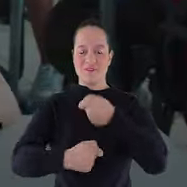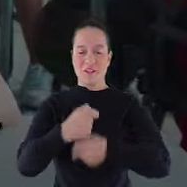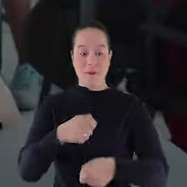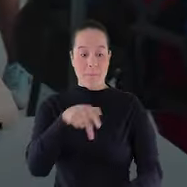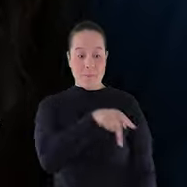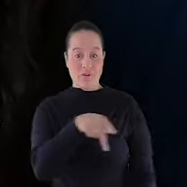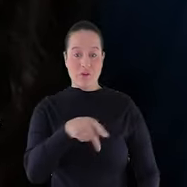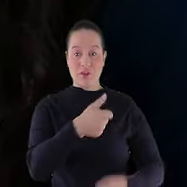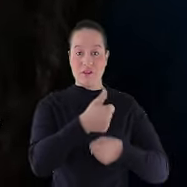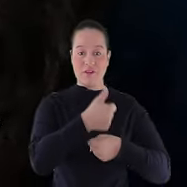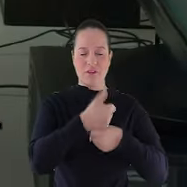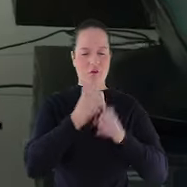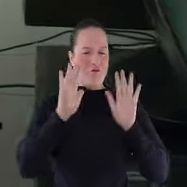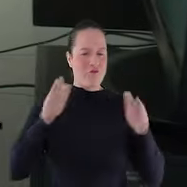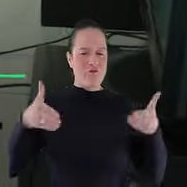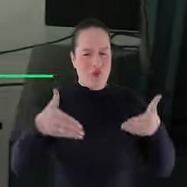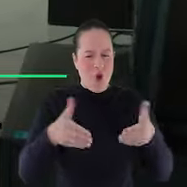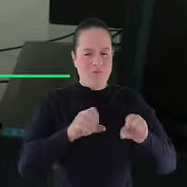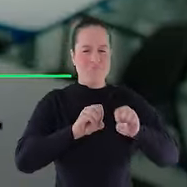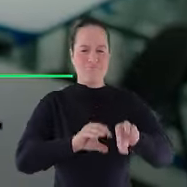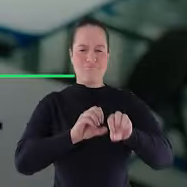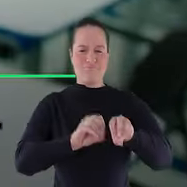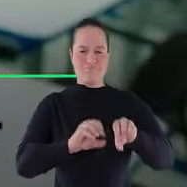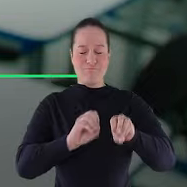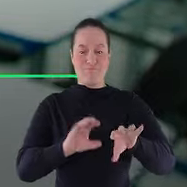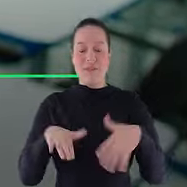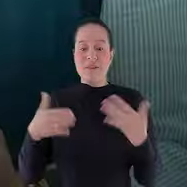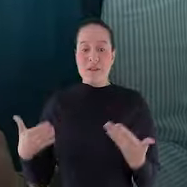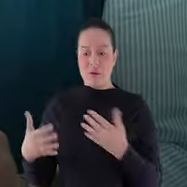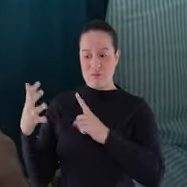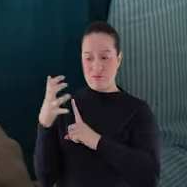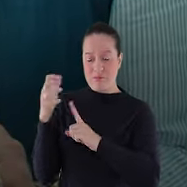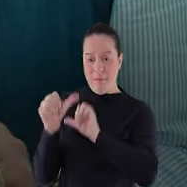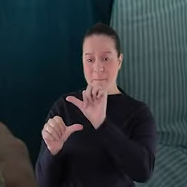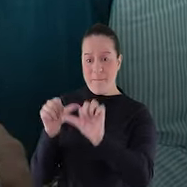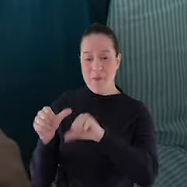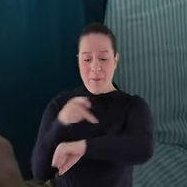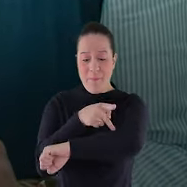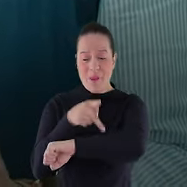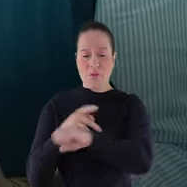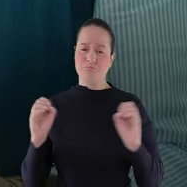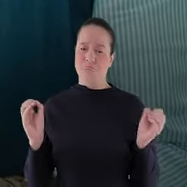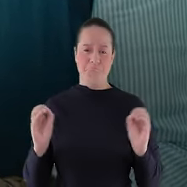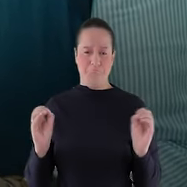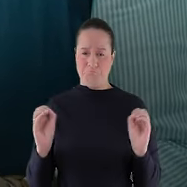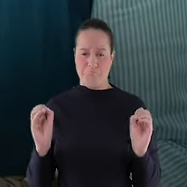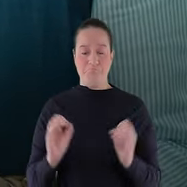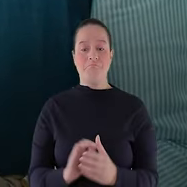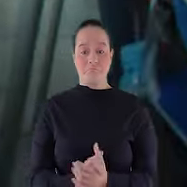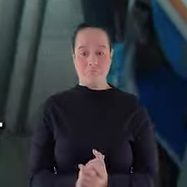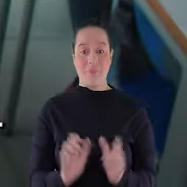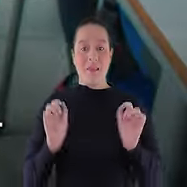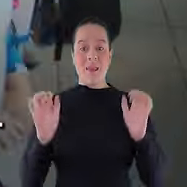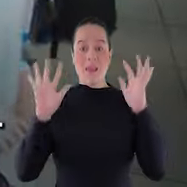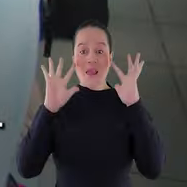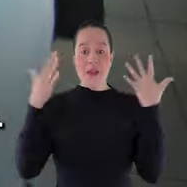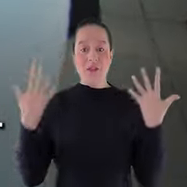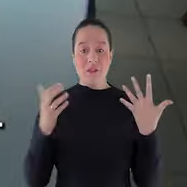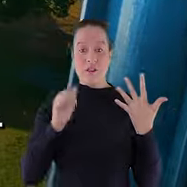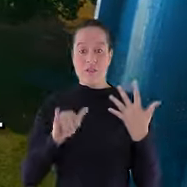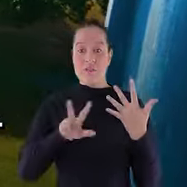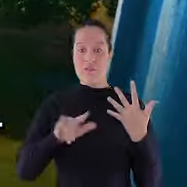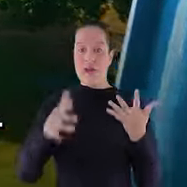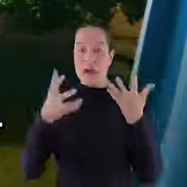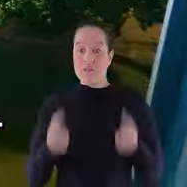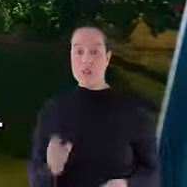escolas enquanto professores e diretores ficam focados na educação. Então ele não vai interferir nada do pedagógico. Quem decide se a